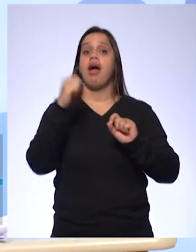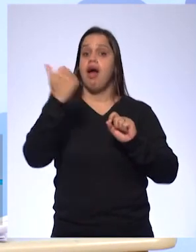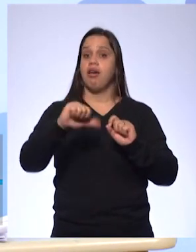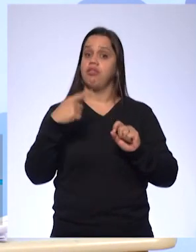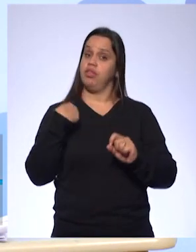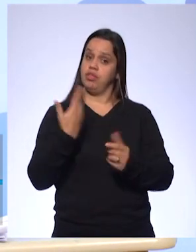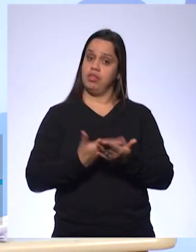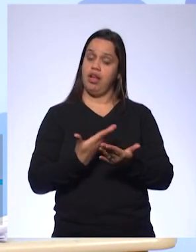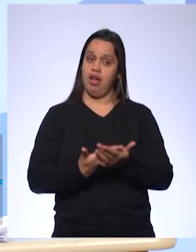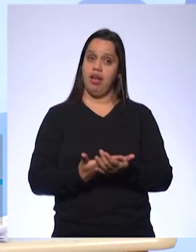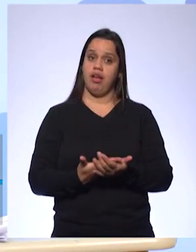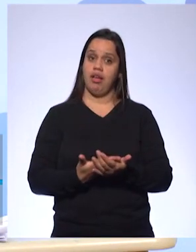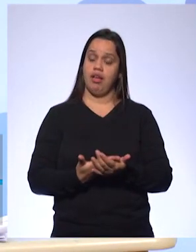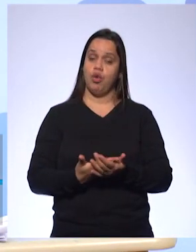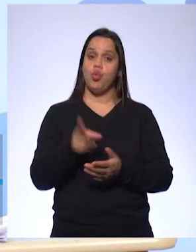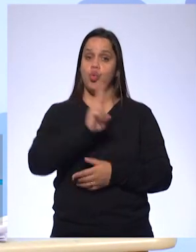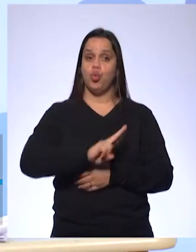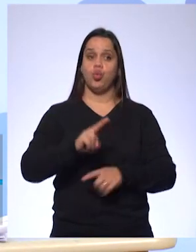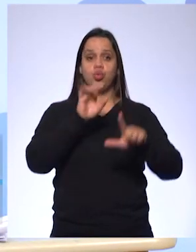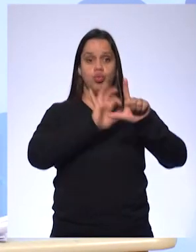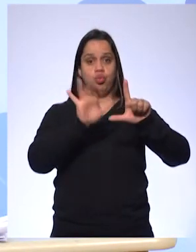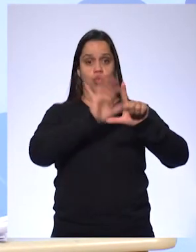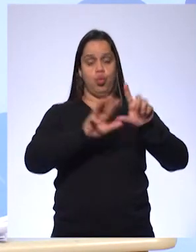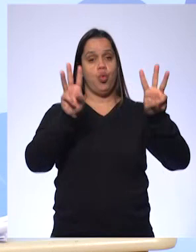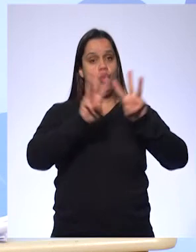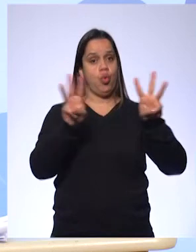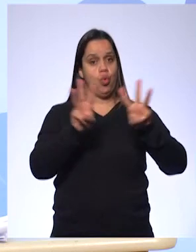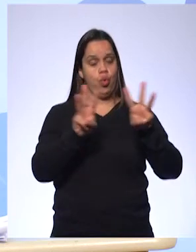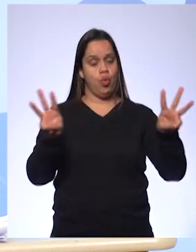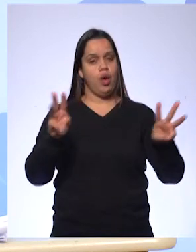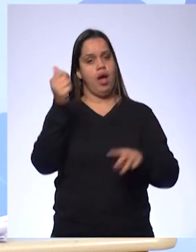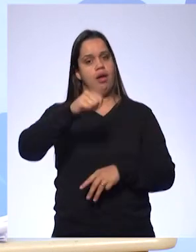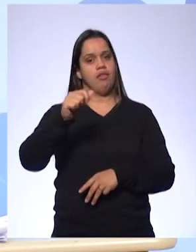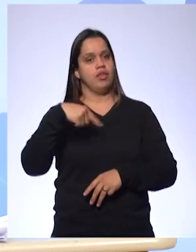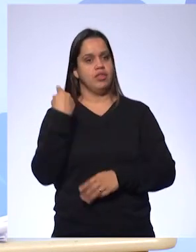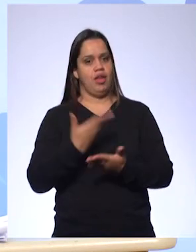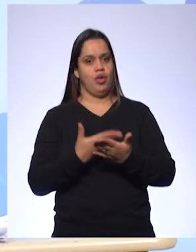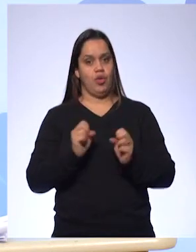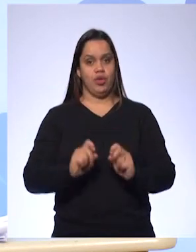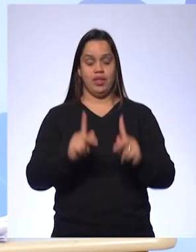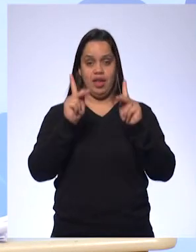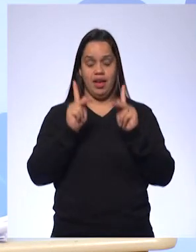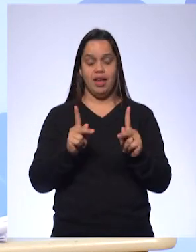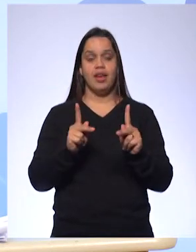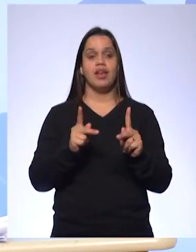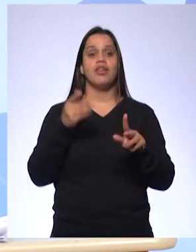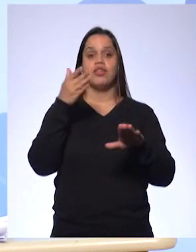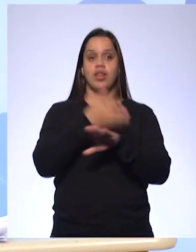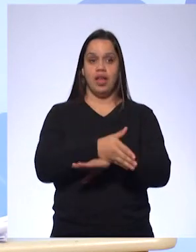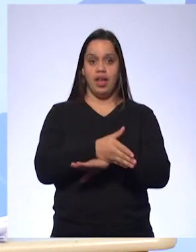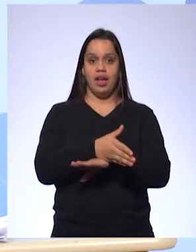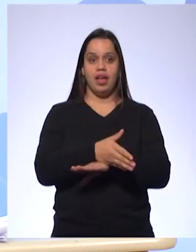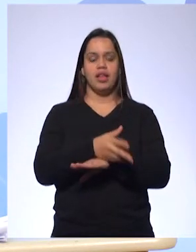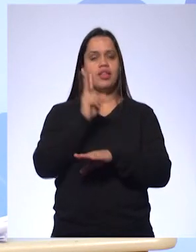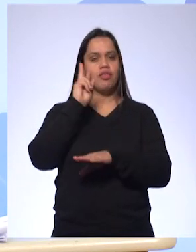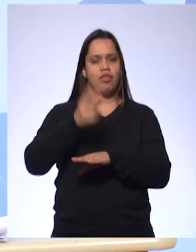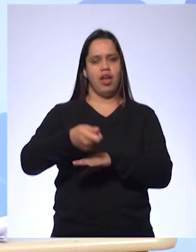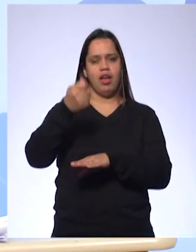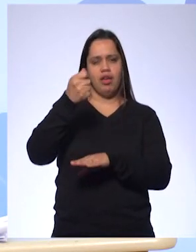aula através aí do QR Code que vai aparecer aí, tá bom? Você